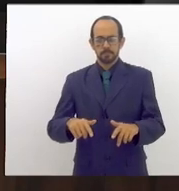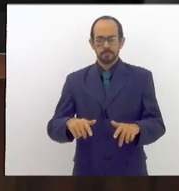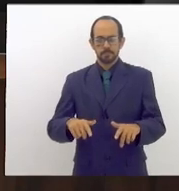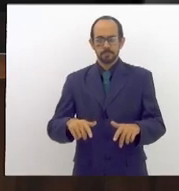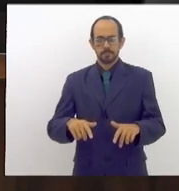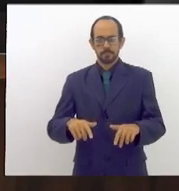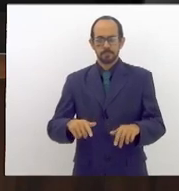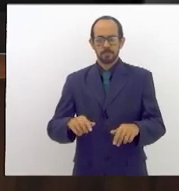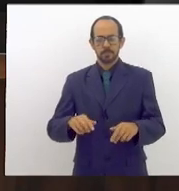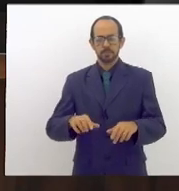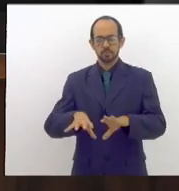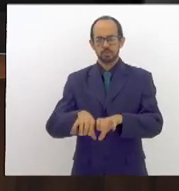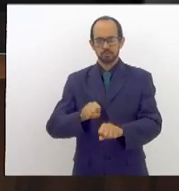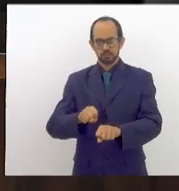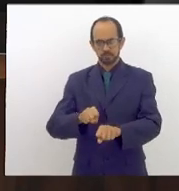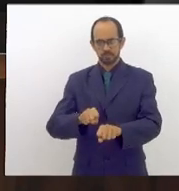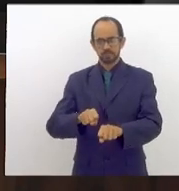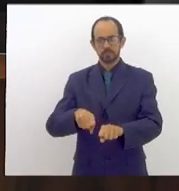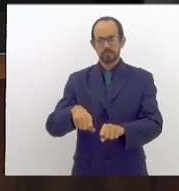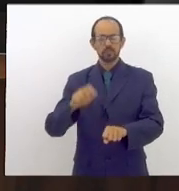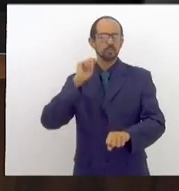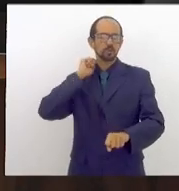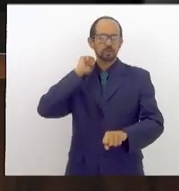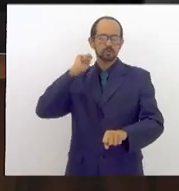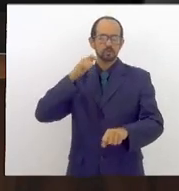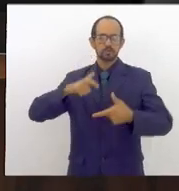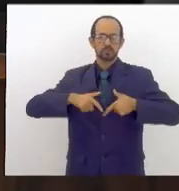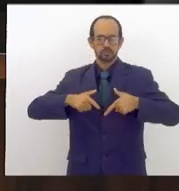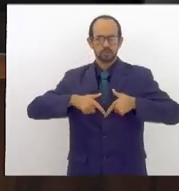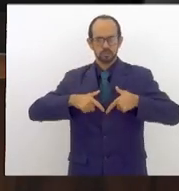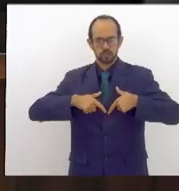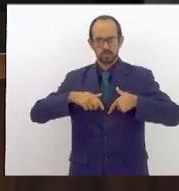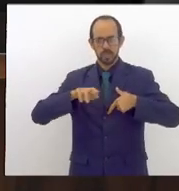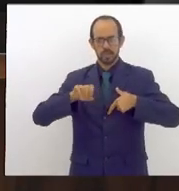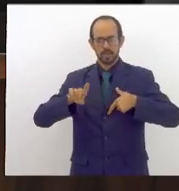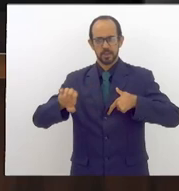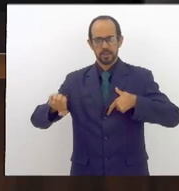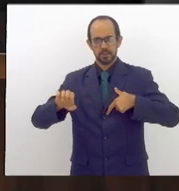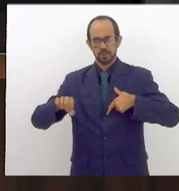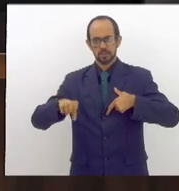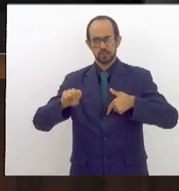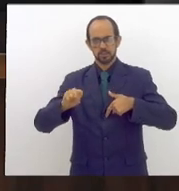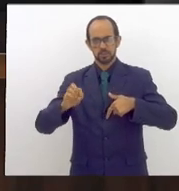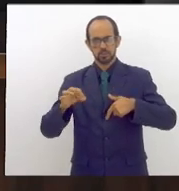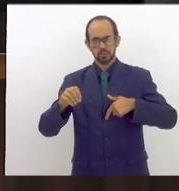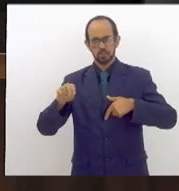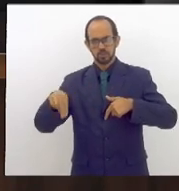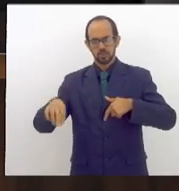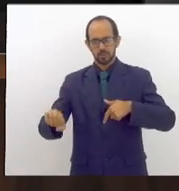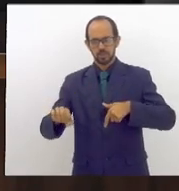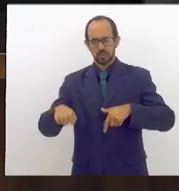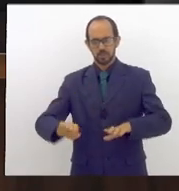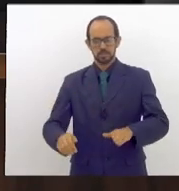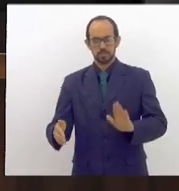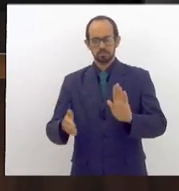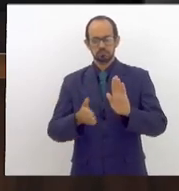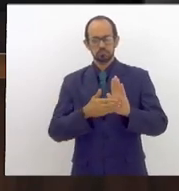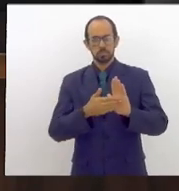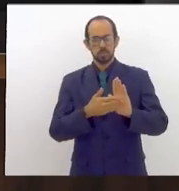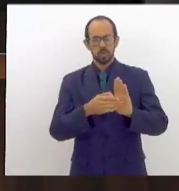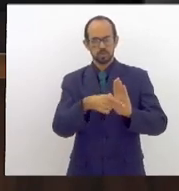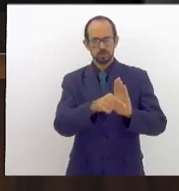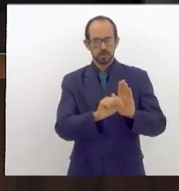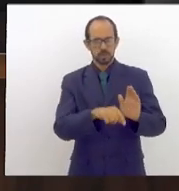e seus respectivo diploma André Street cofundador e presidente da rede de máquinas de cartão Stone Aparecida comissão de novas internas proporções